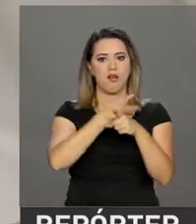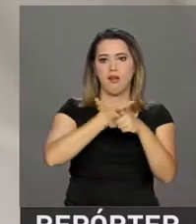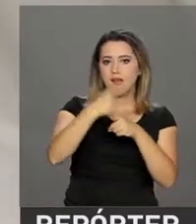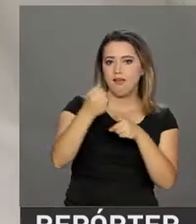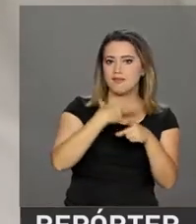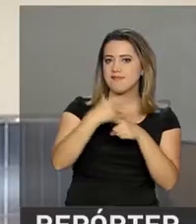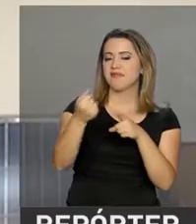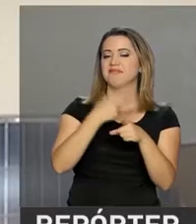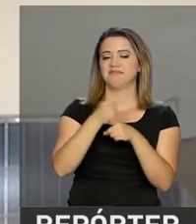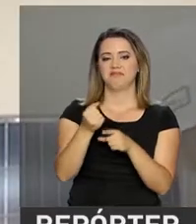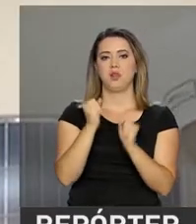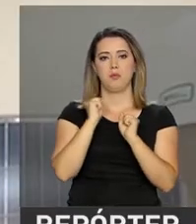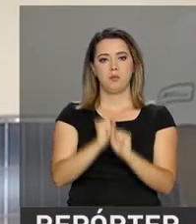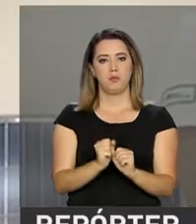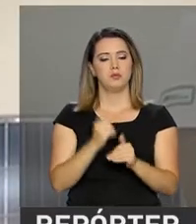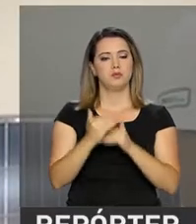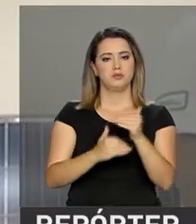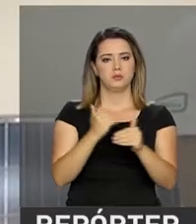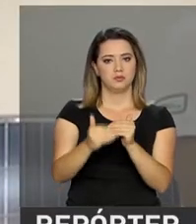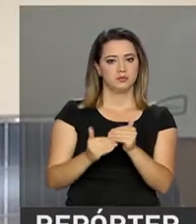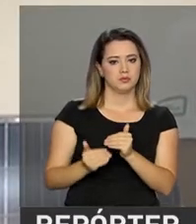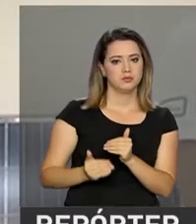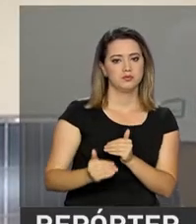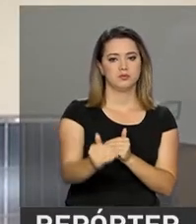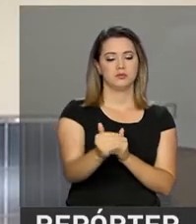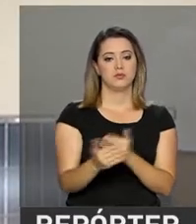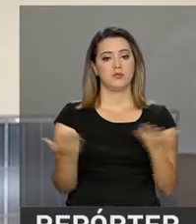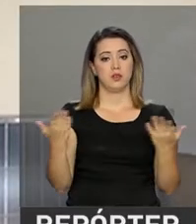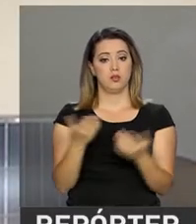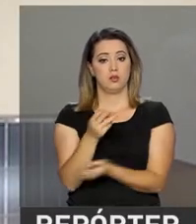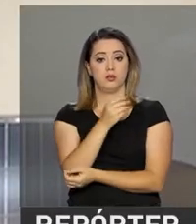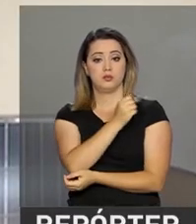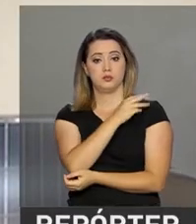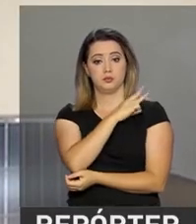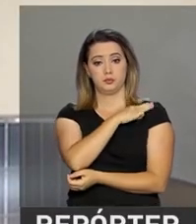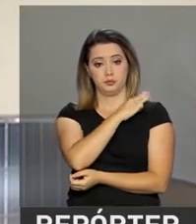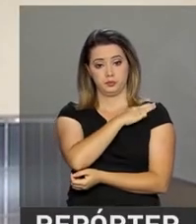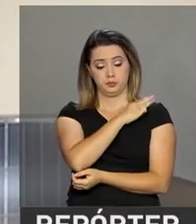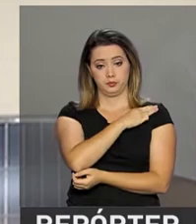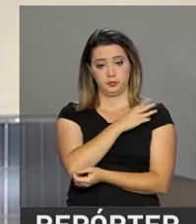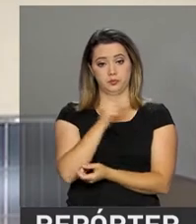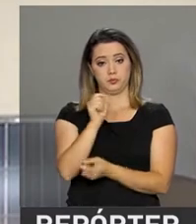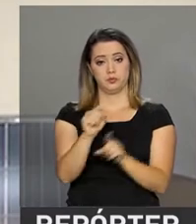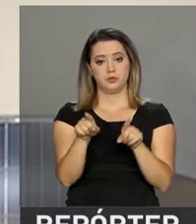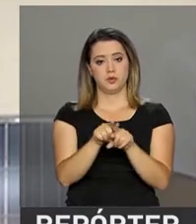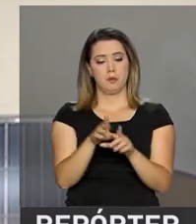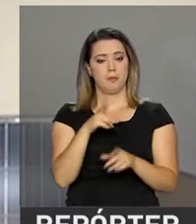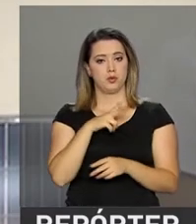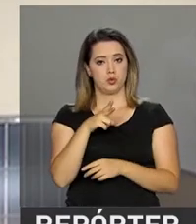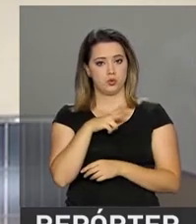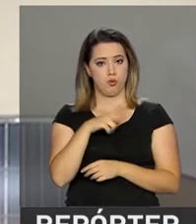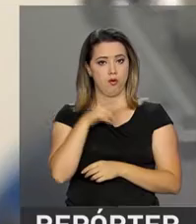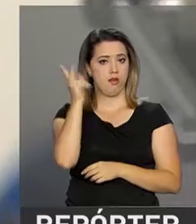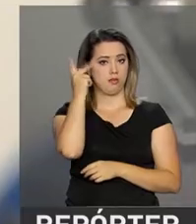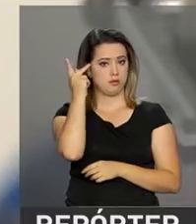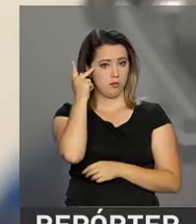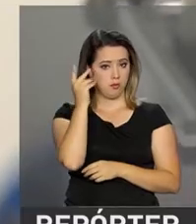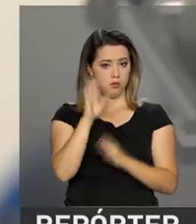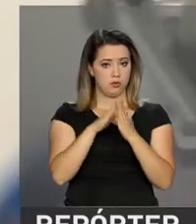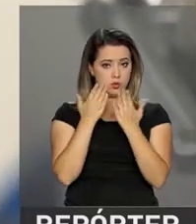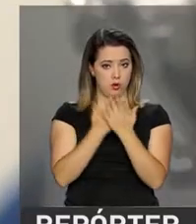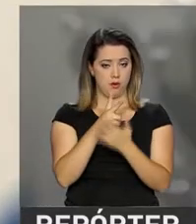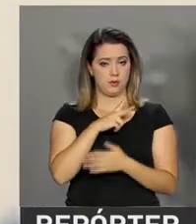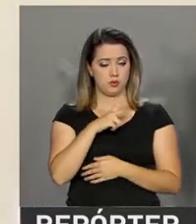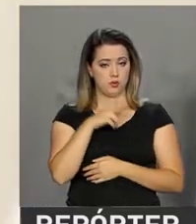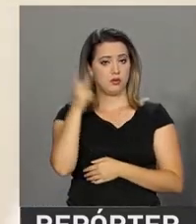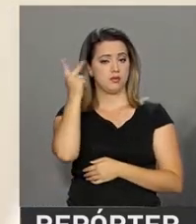a oportunidade de ir ainda mais longe. A aluna do terceiro ano do ensino médio de um colégio privado de Guarulhos, na Grande São Paulo, passou